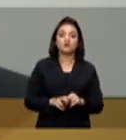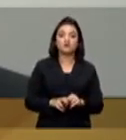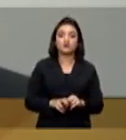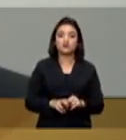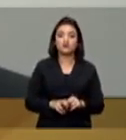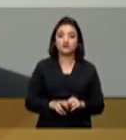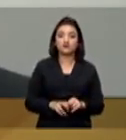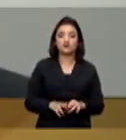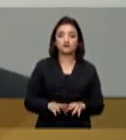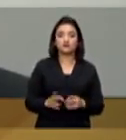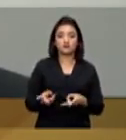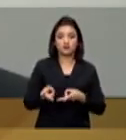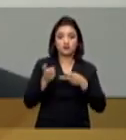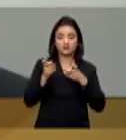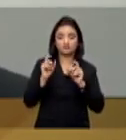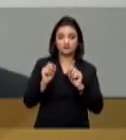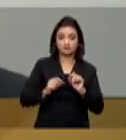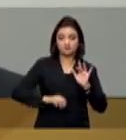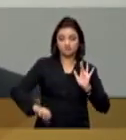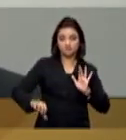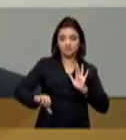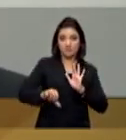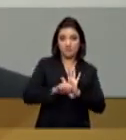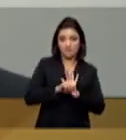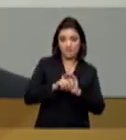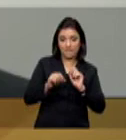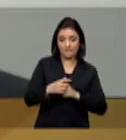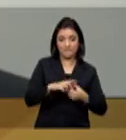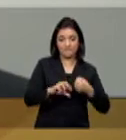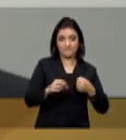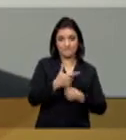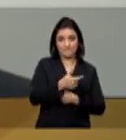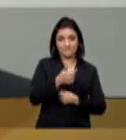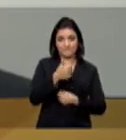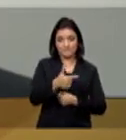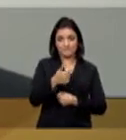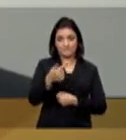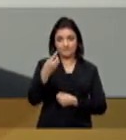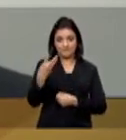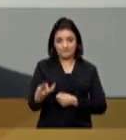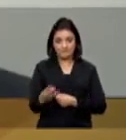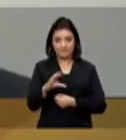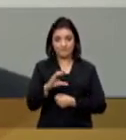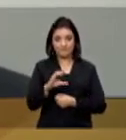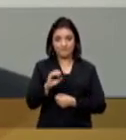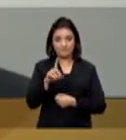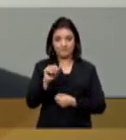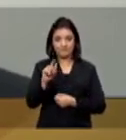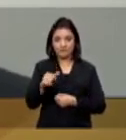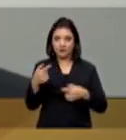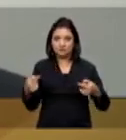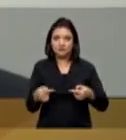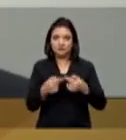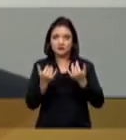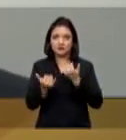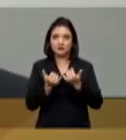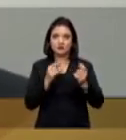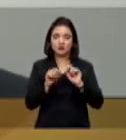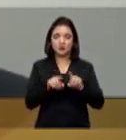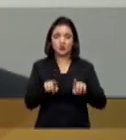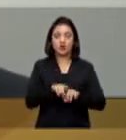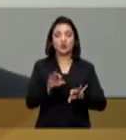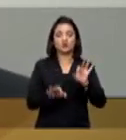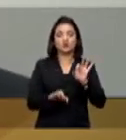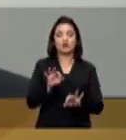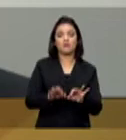entendeu permitida a classificação do delito do artigo 273, parágrafo 1º-B do Código Penal, com a observância das consequências do julgamento da